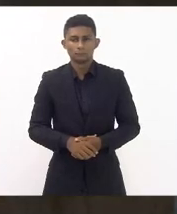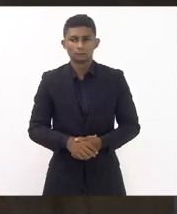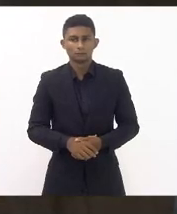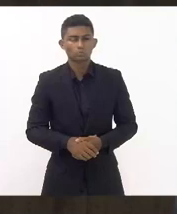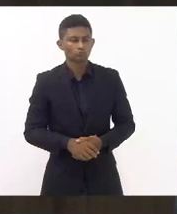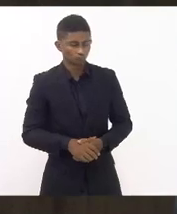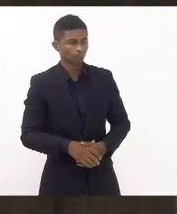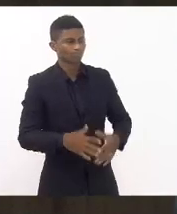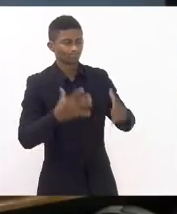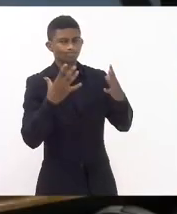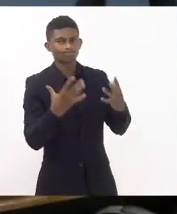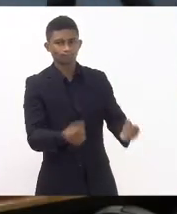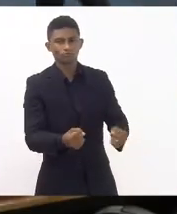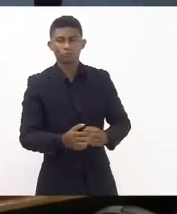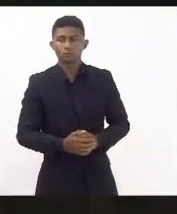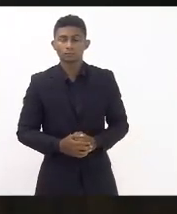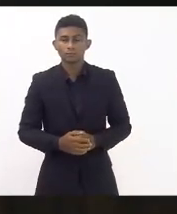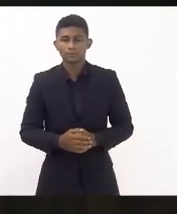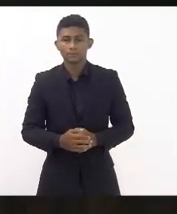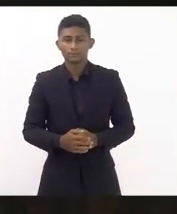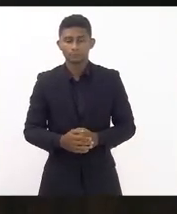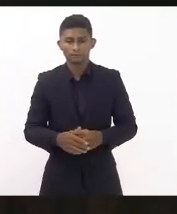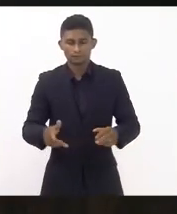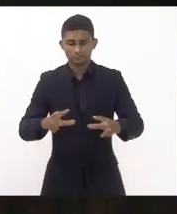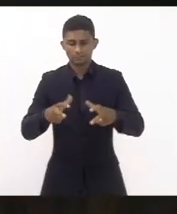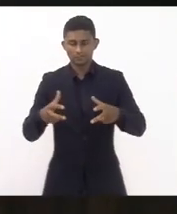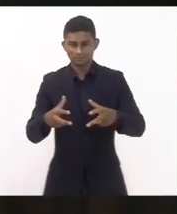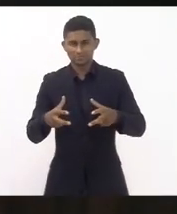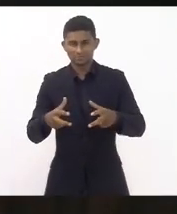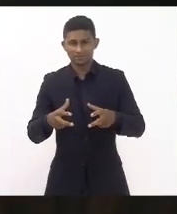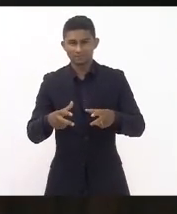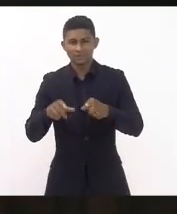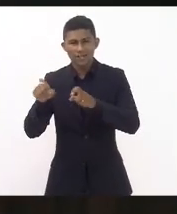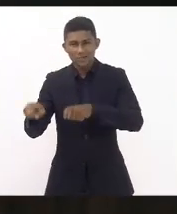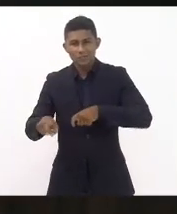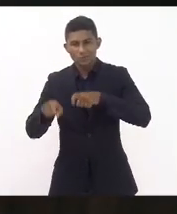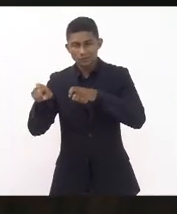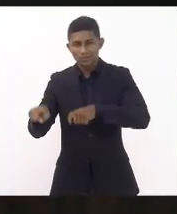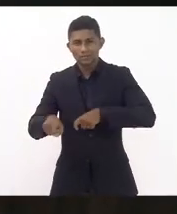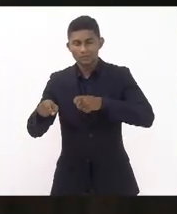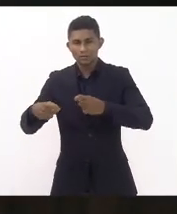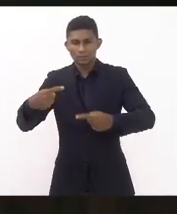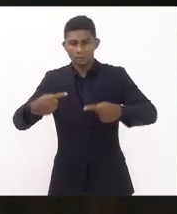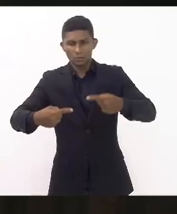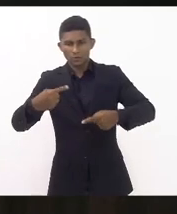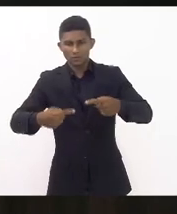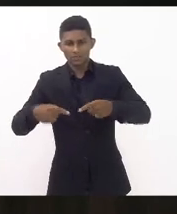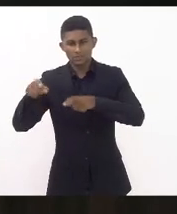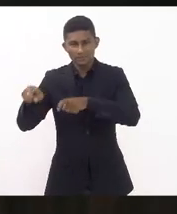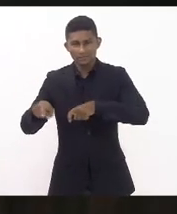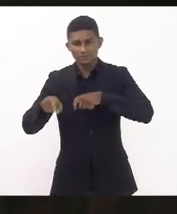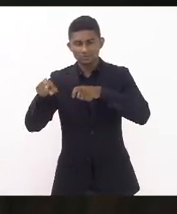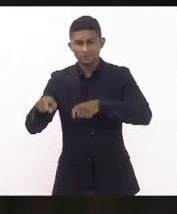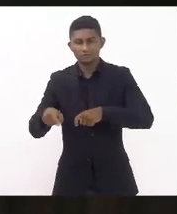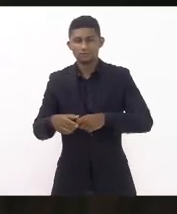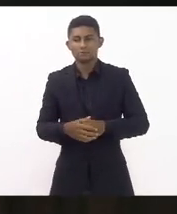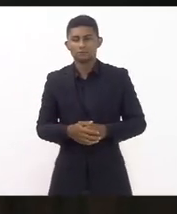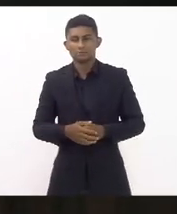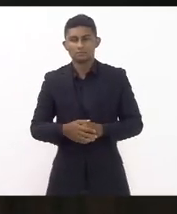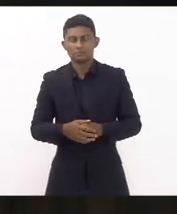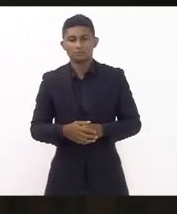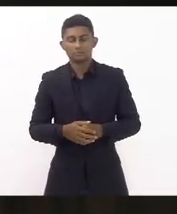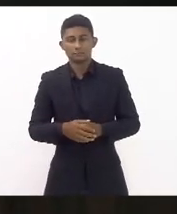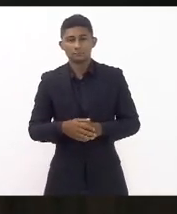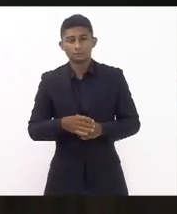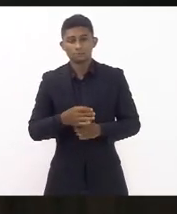Favorável, deputada Tiaju. Pela Comissão de Agricultura, Pecuária e Política Rural, Aquária e